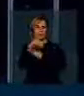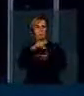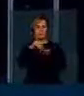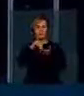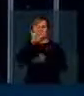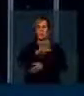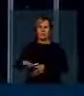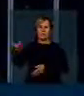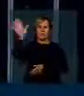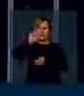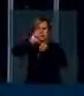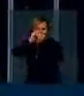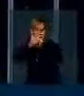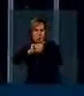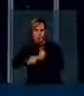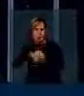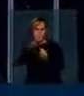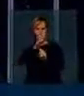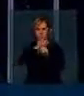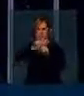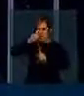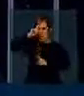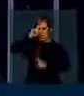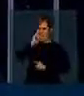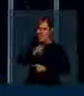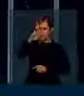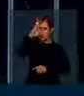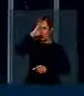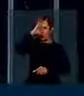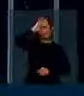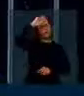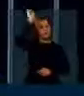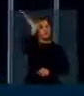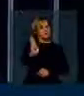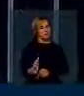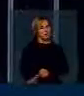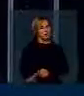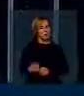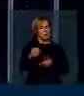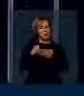de Articulação Social, incumbiu o Exército Brasileiro de